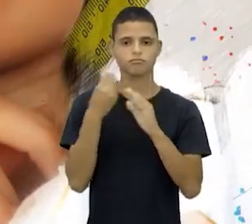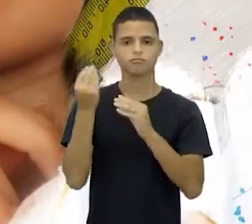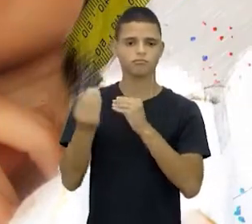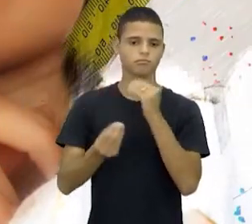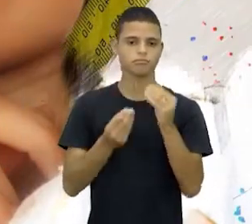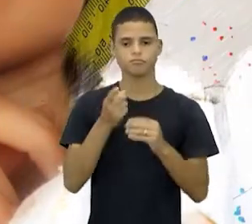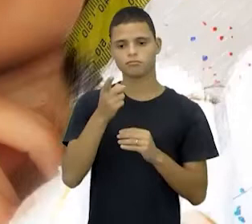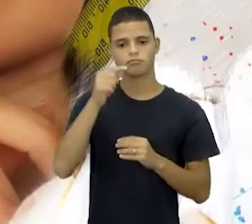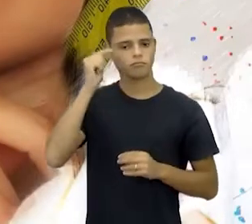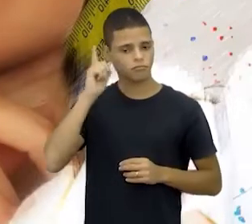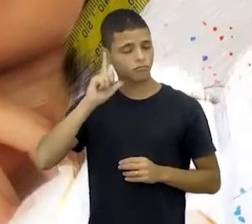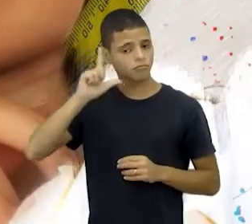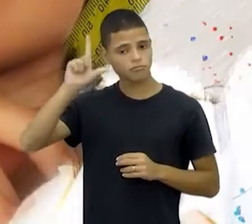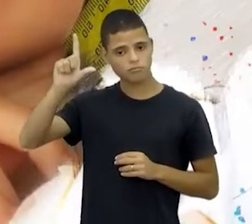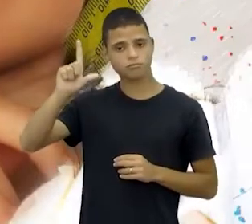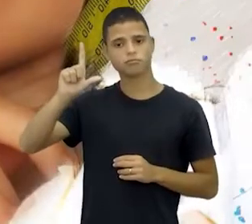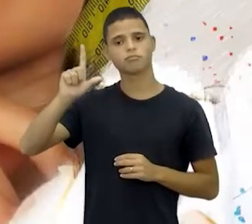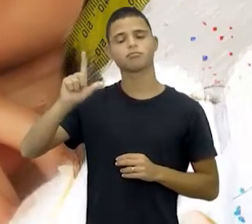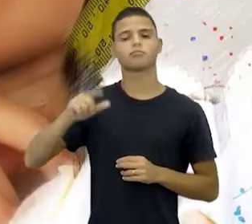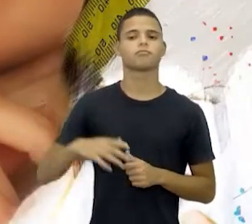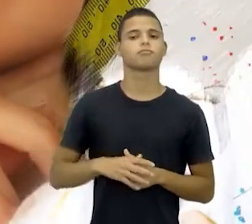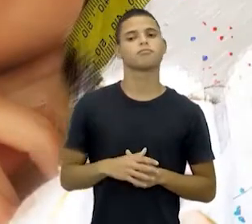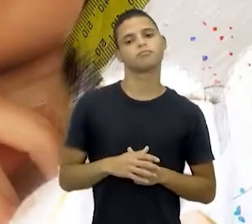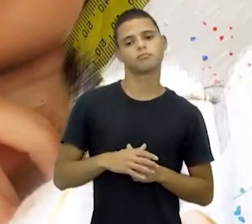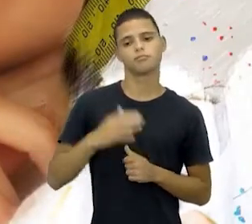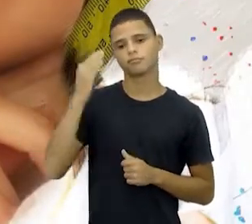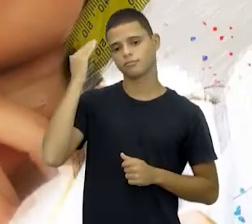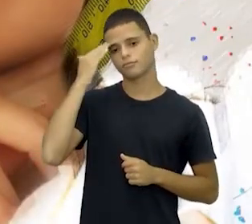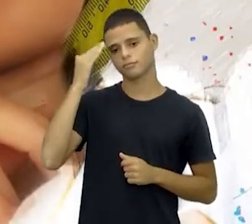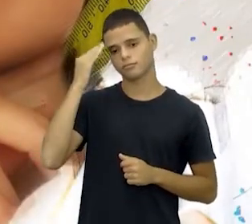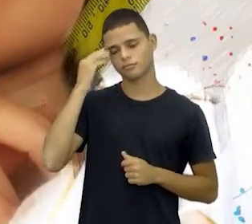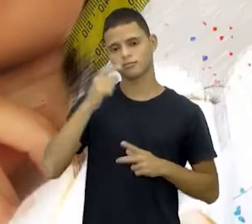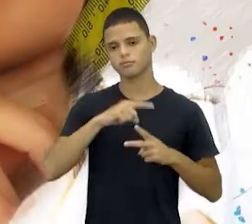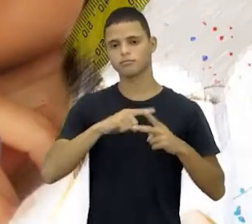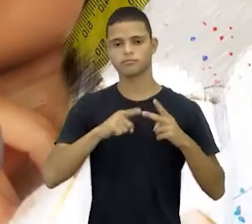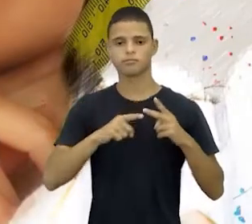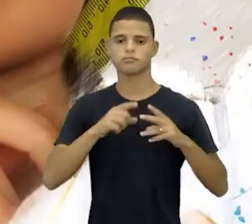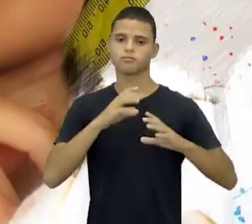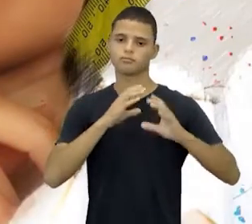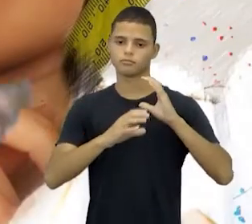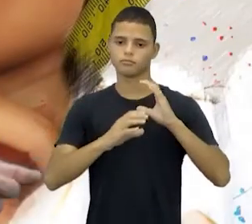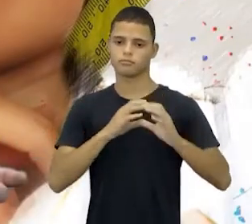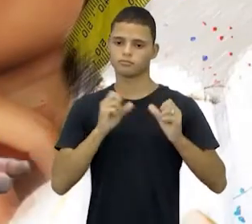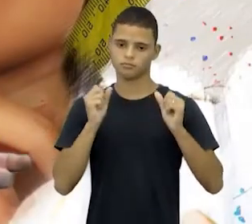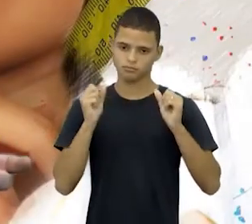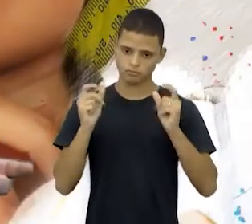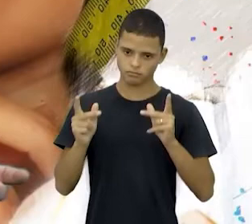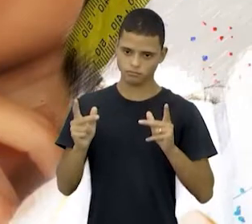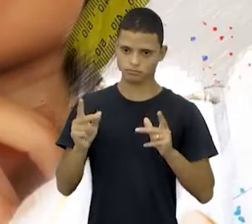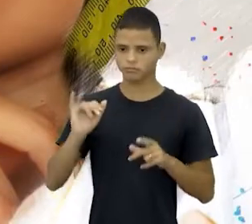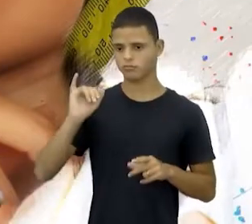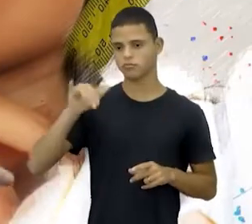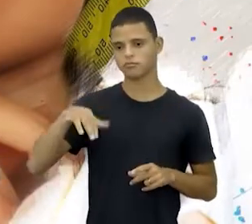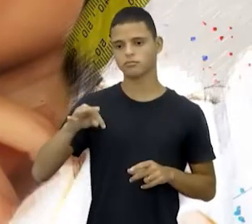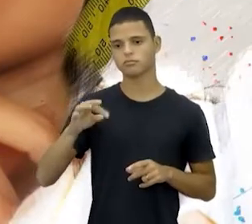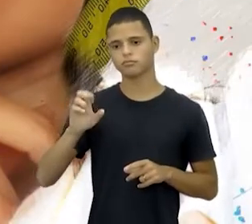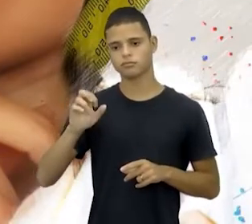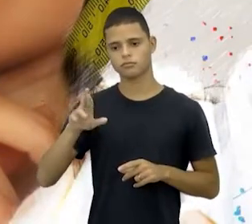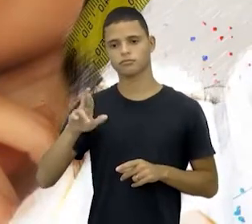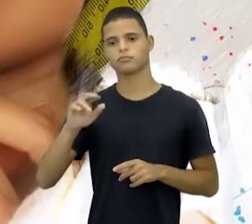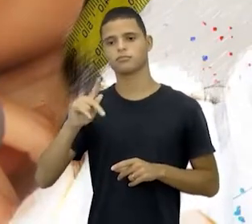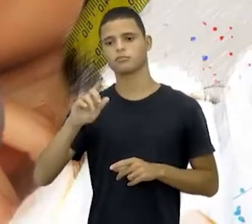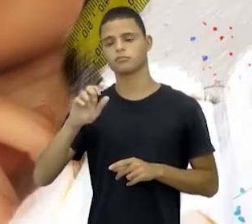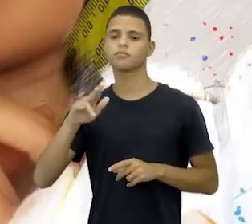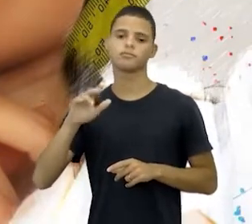você consegue compreender essas duas formas de comunicação, tanto a intrapessoal e a